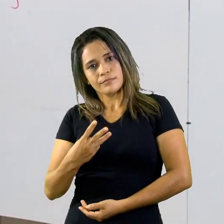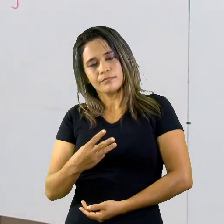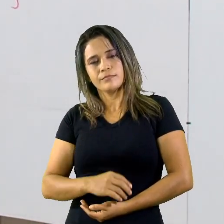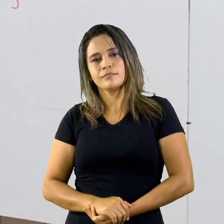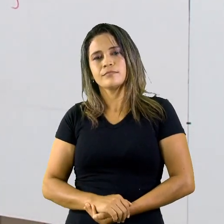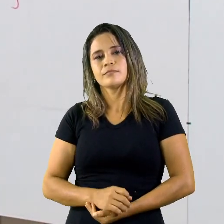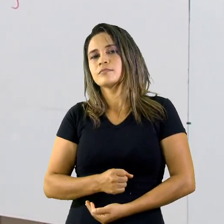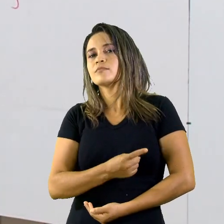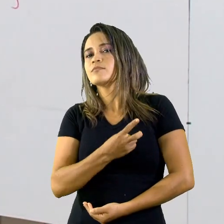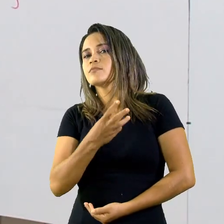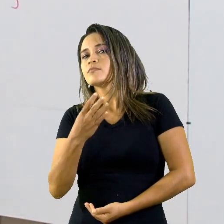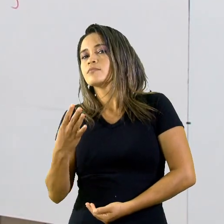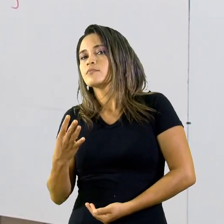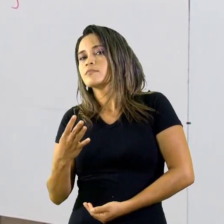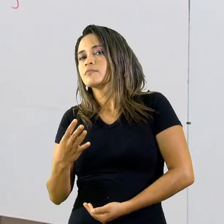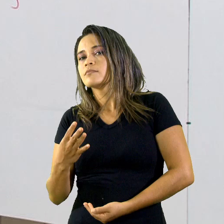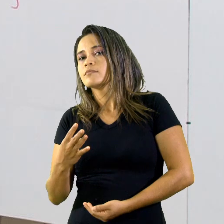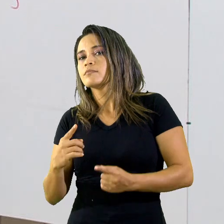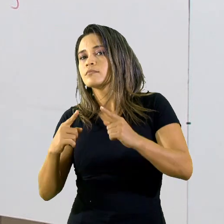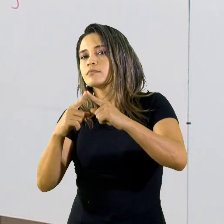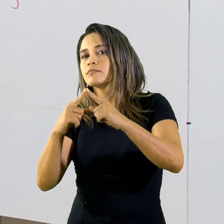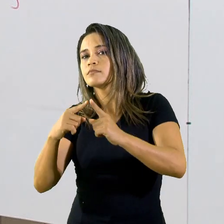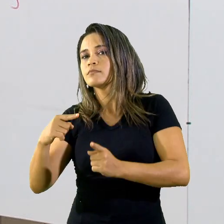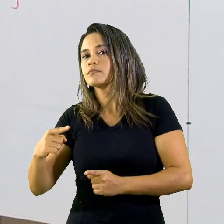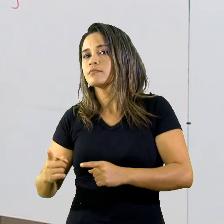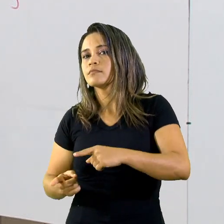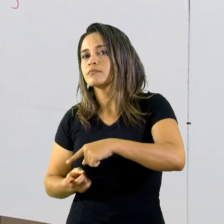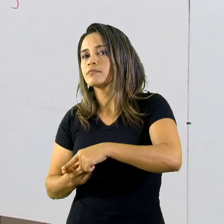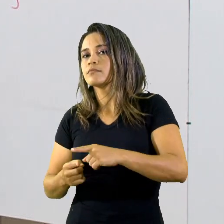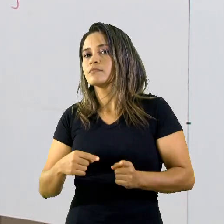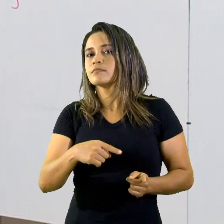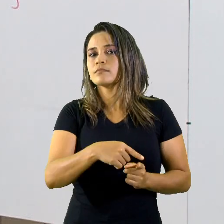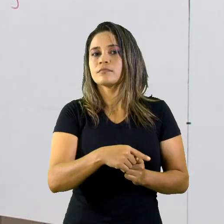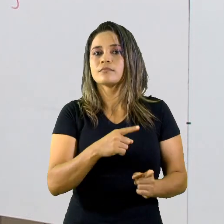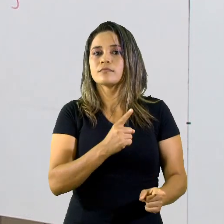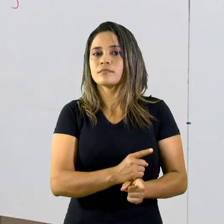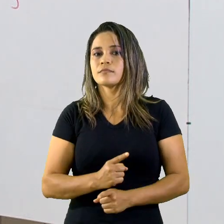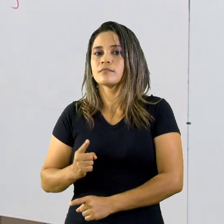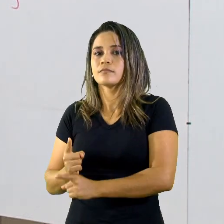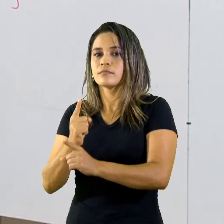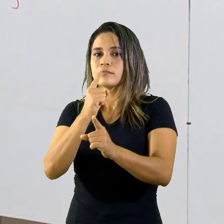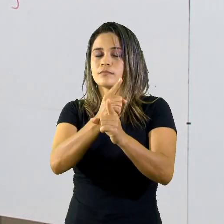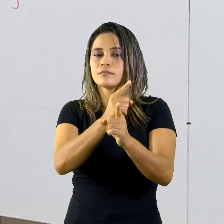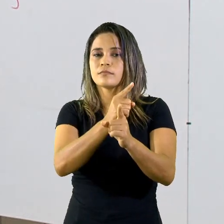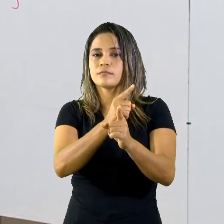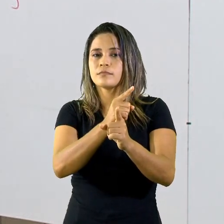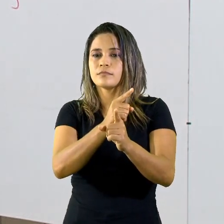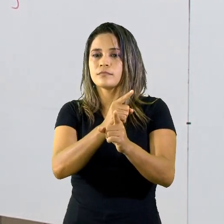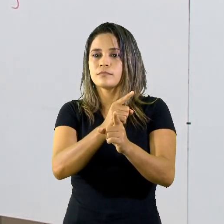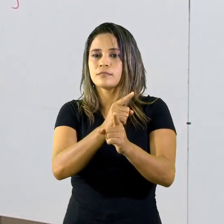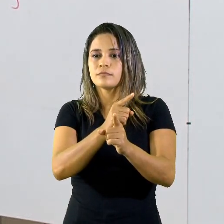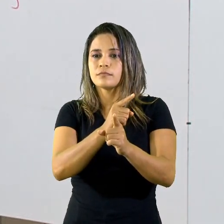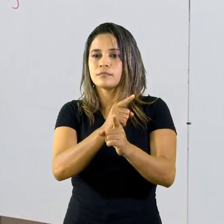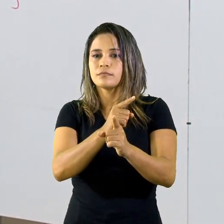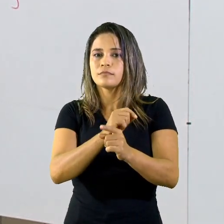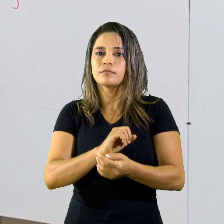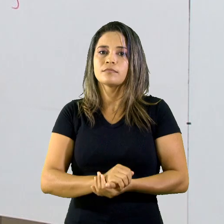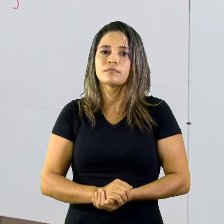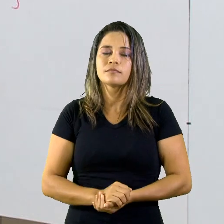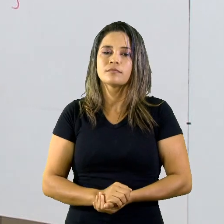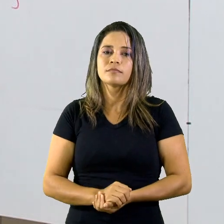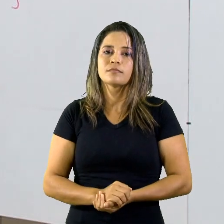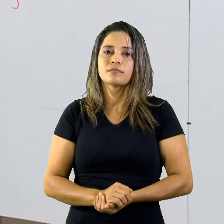E quantos vértices? Ó, encontro de dois segmentos de reta, encontro de dois segmentos de